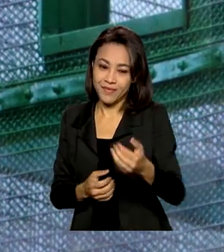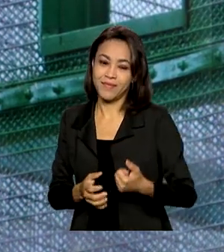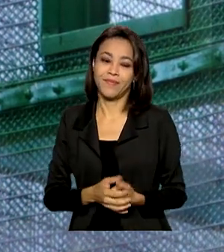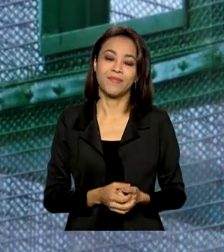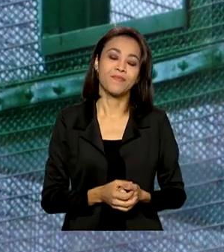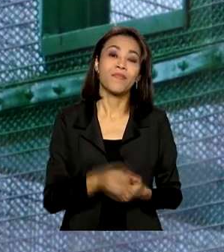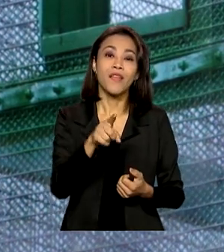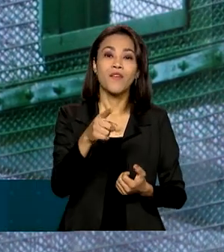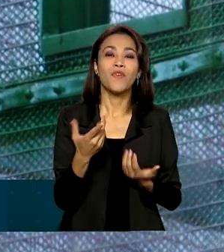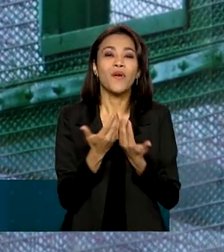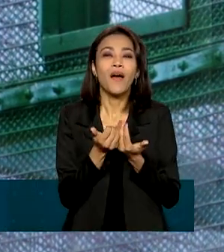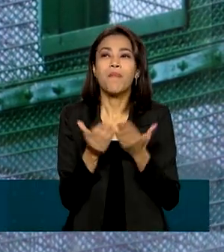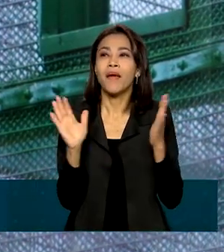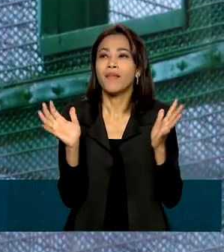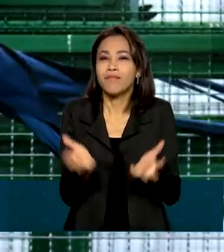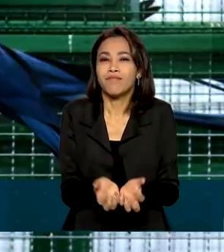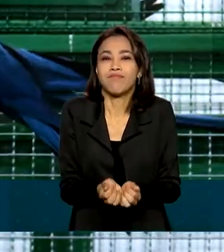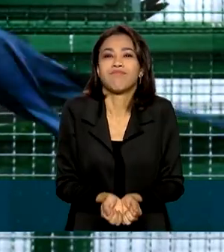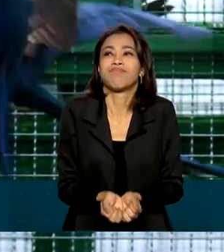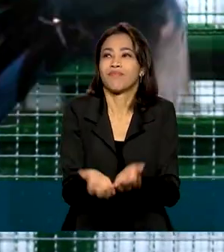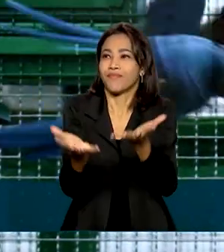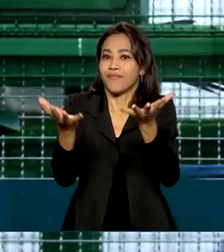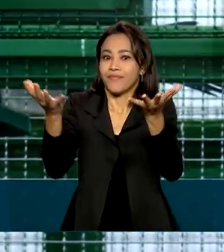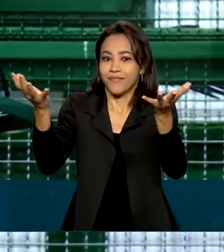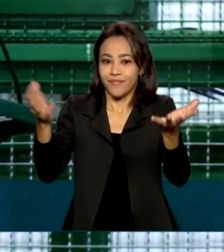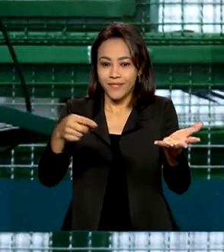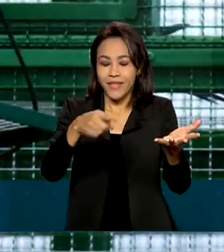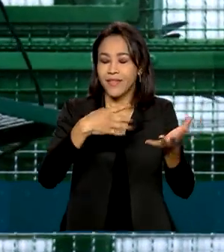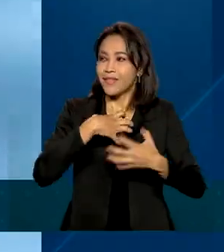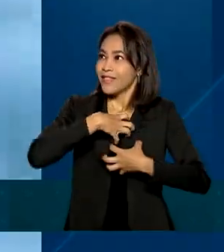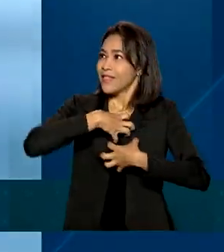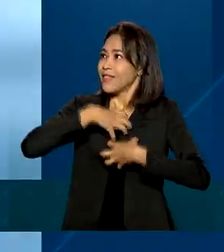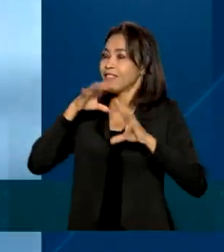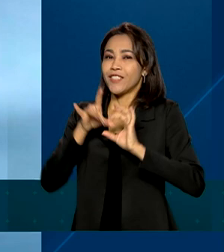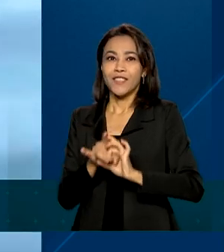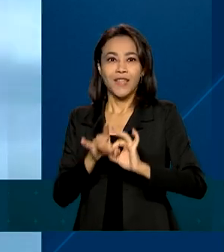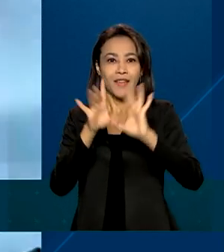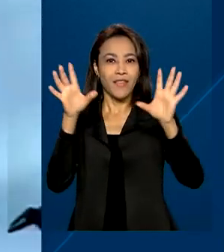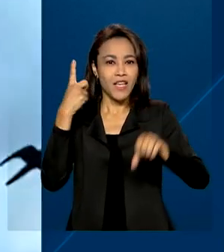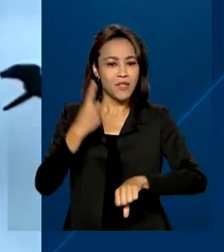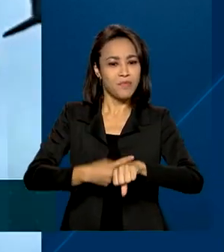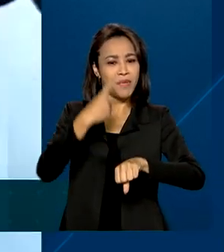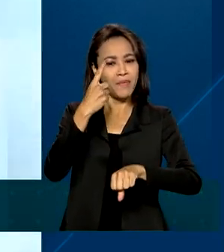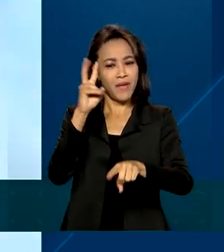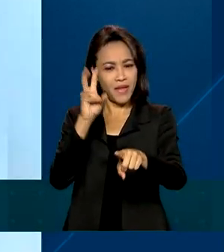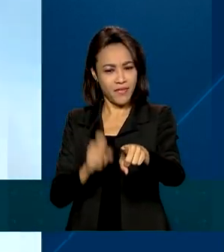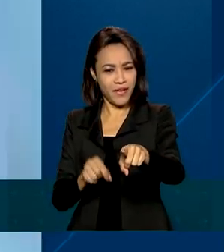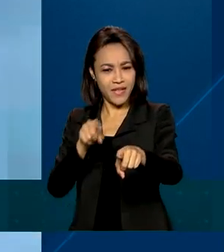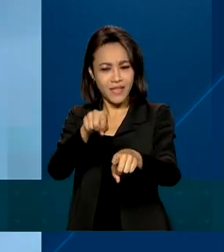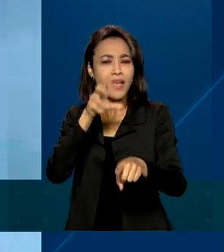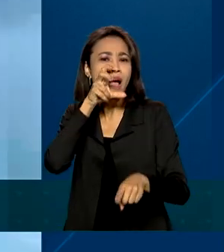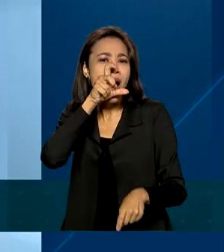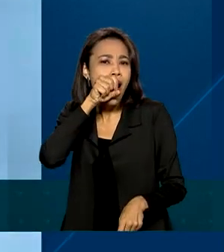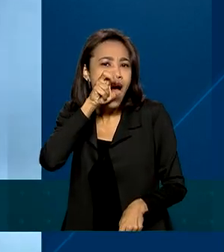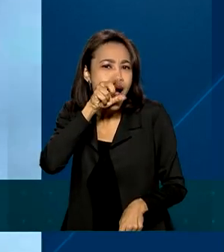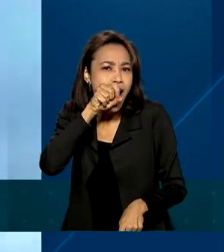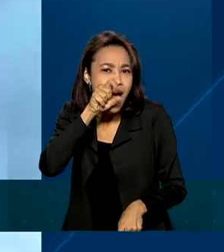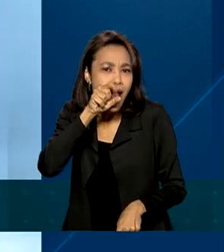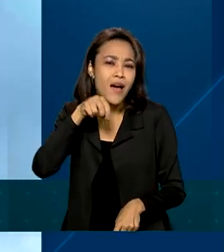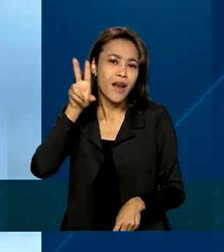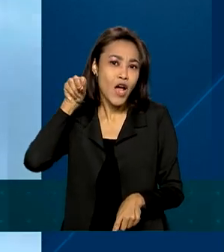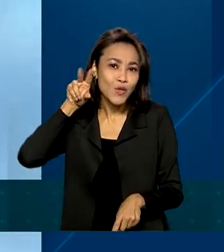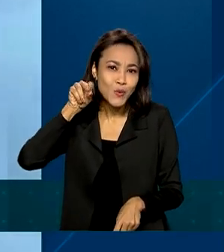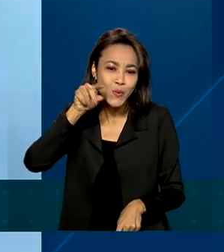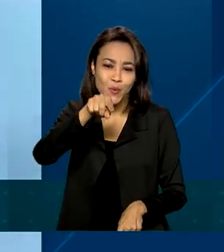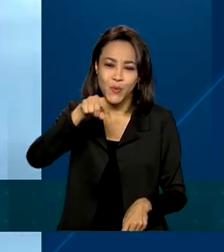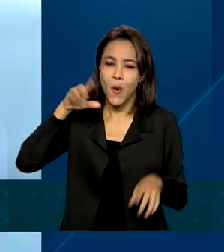foram abertas e, aos poucos, a descoberta da liberdade. E pela primeira vez, a ararinha azul ganha confiança em